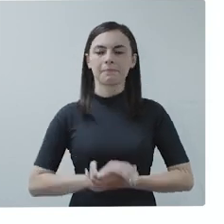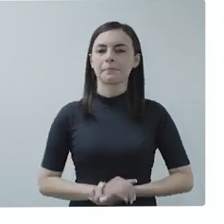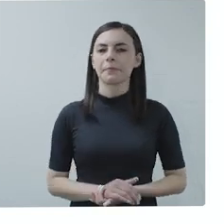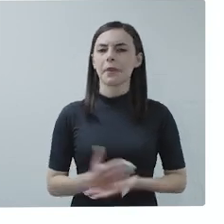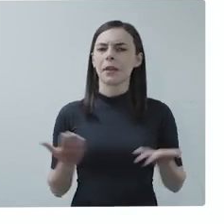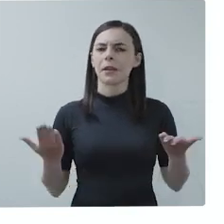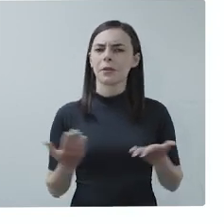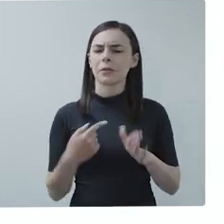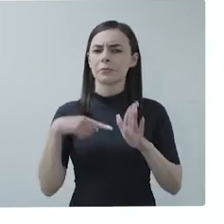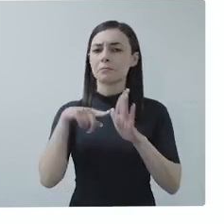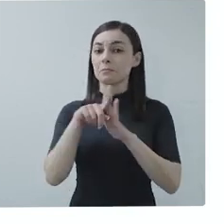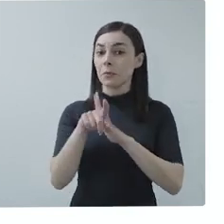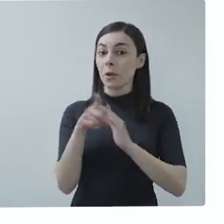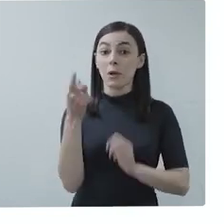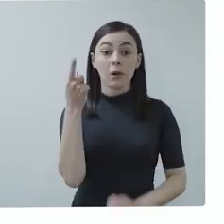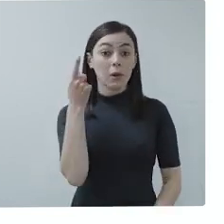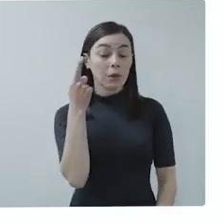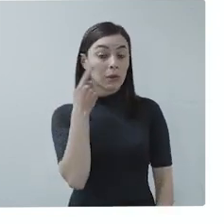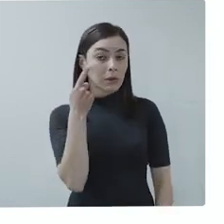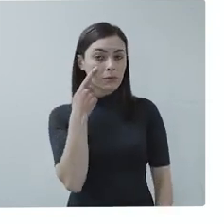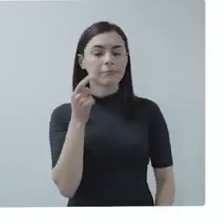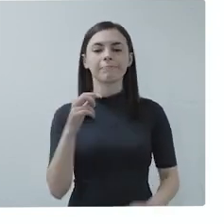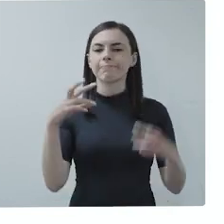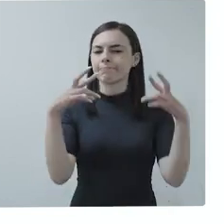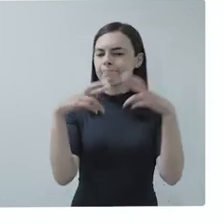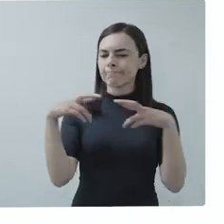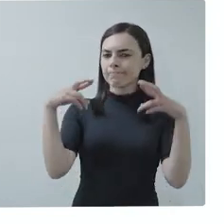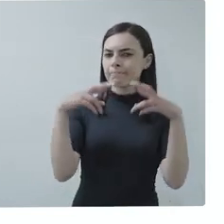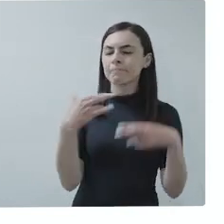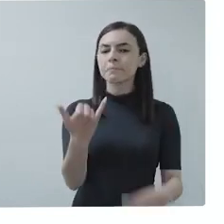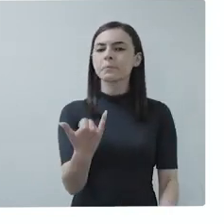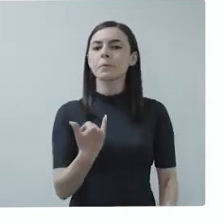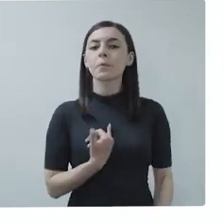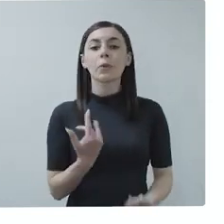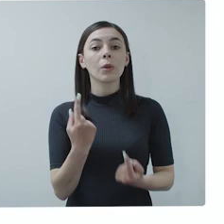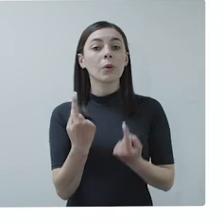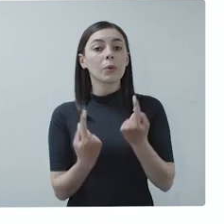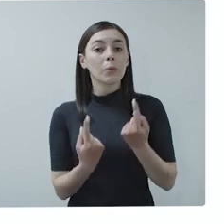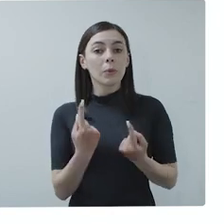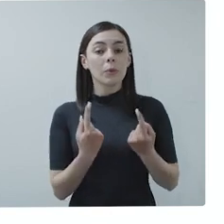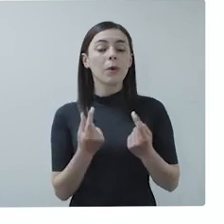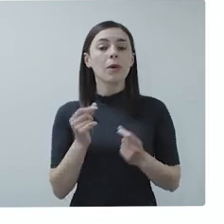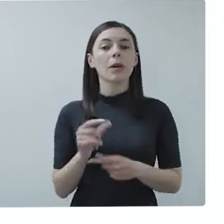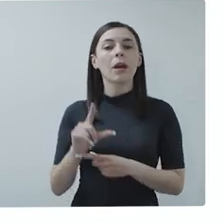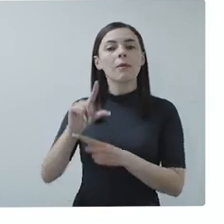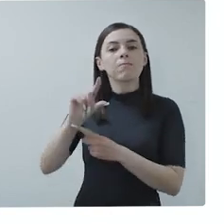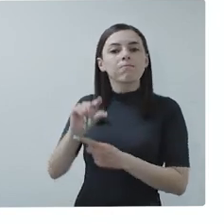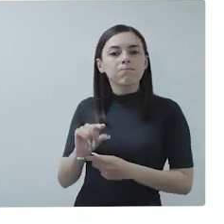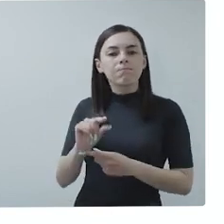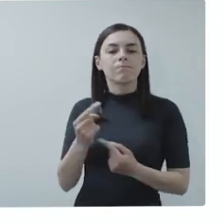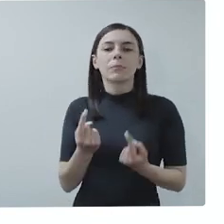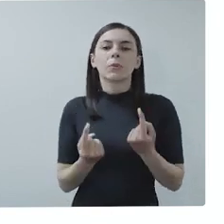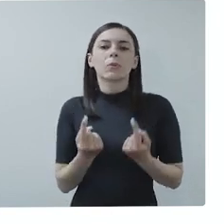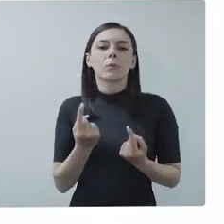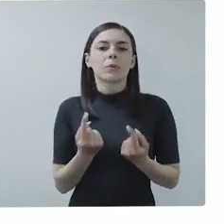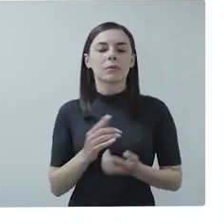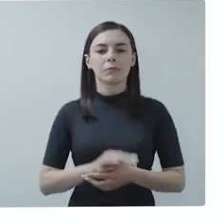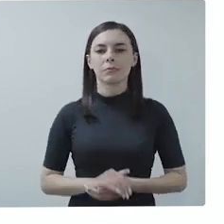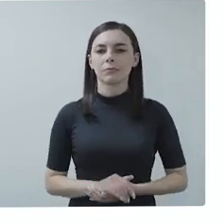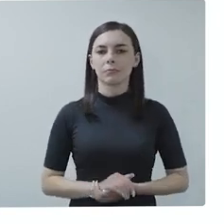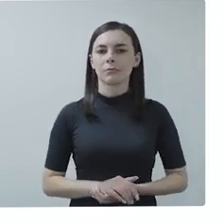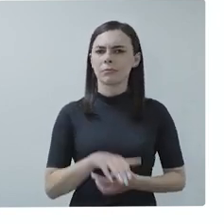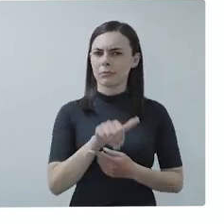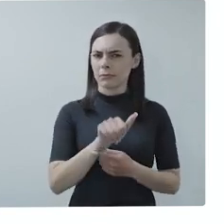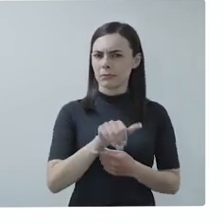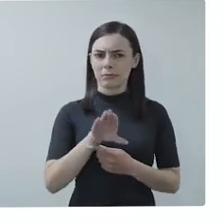Eu quero que vocês olhem aí em casa e me digam qual que é a bola menor. Qual é?